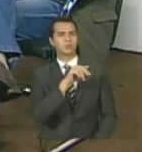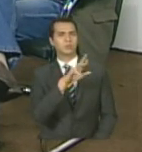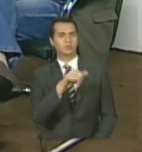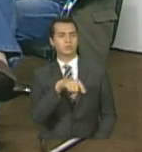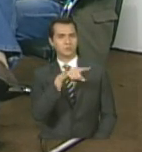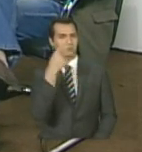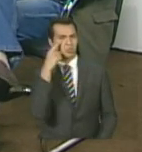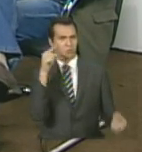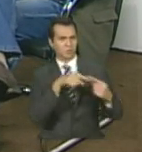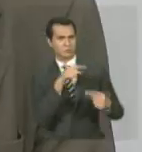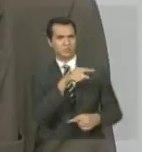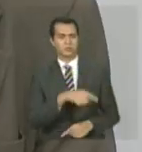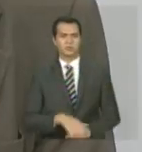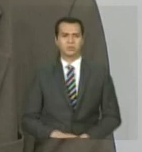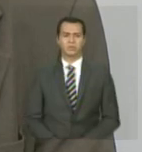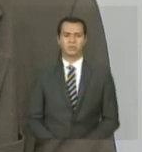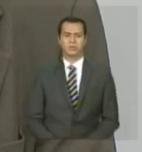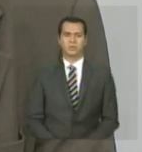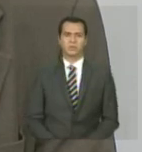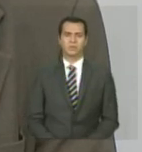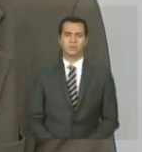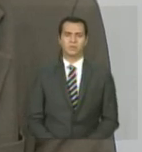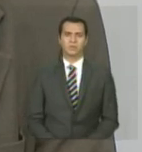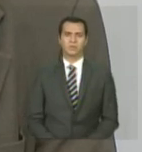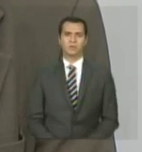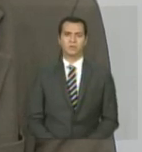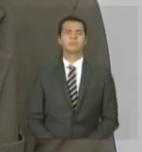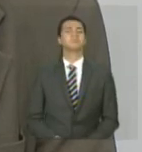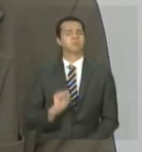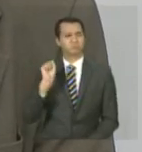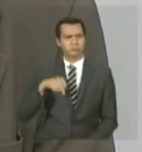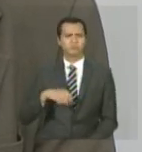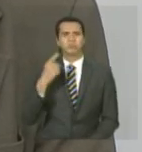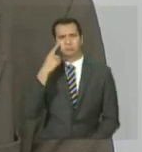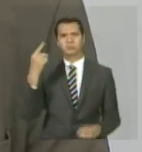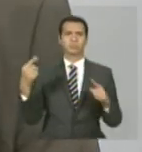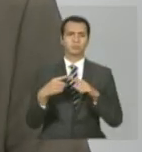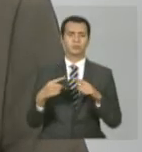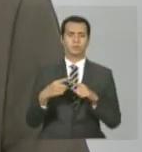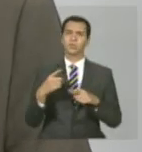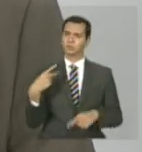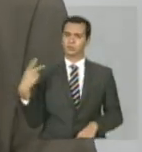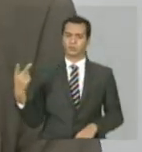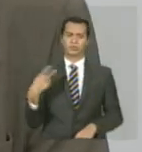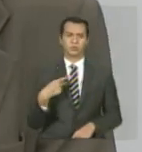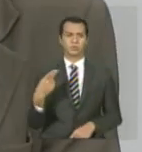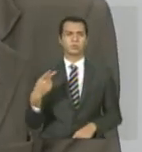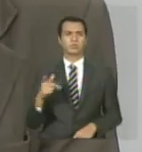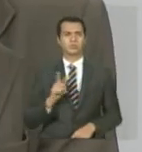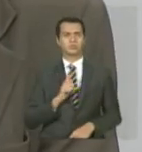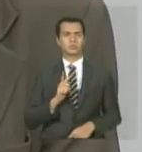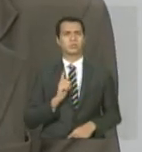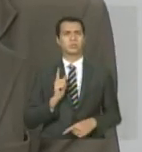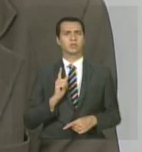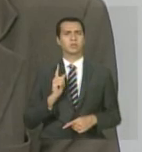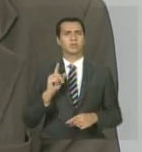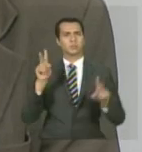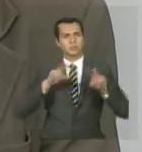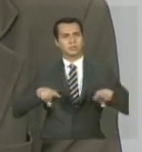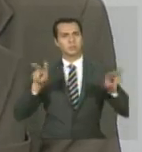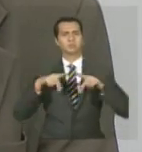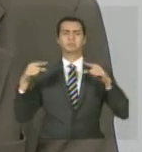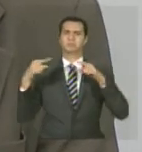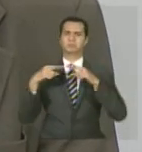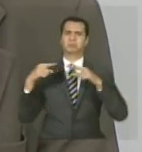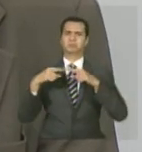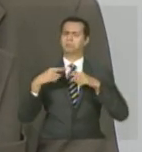uma visão muito semelhante, se não idêntica em alguns pontos. Como eu